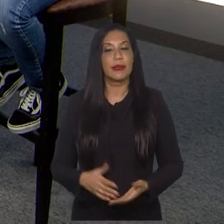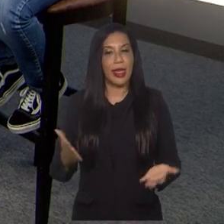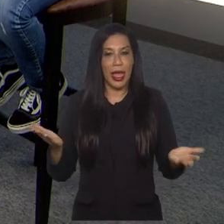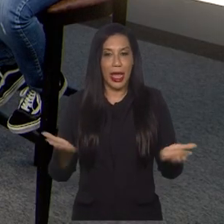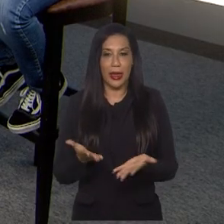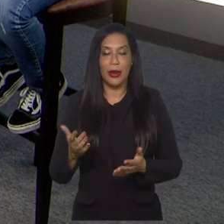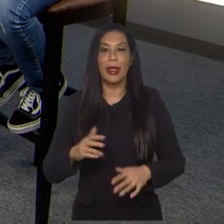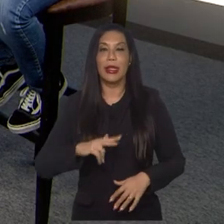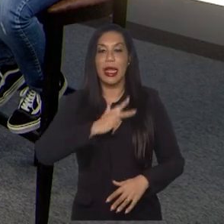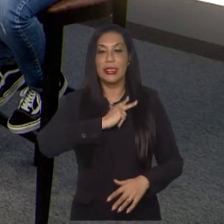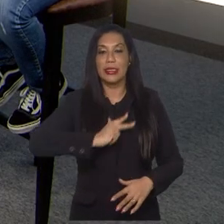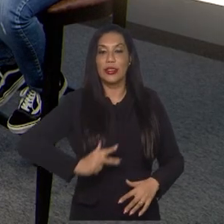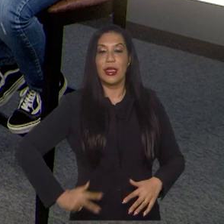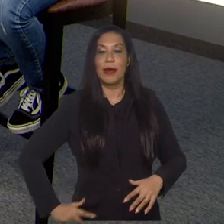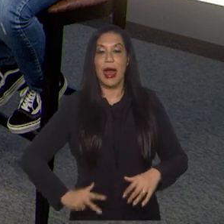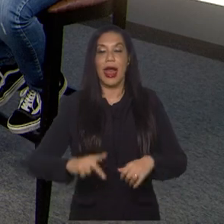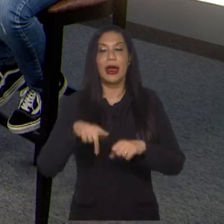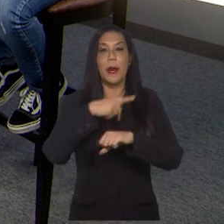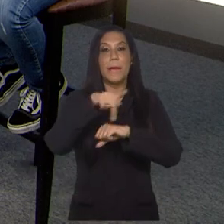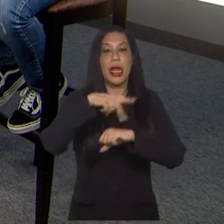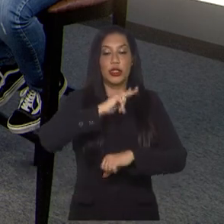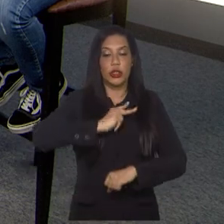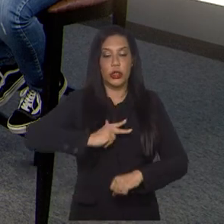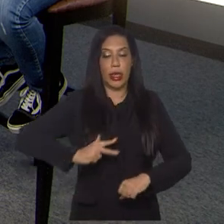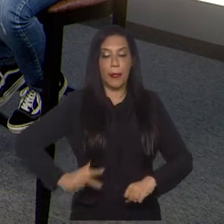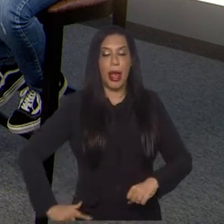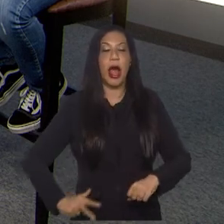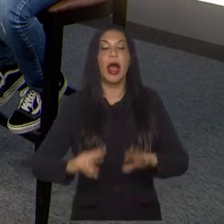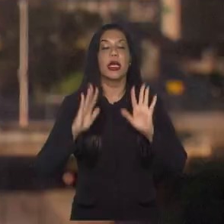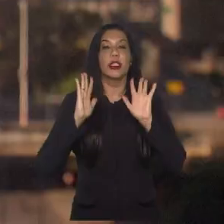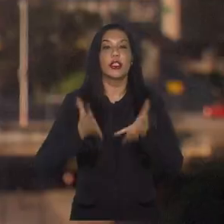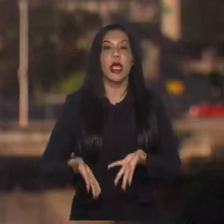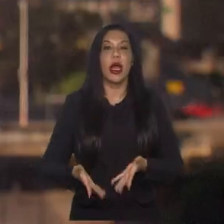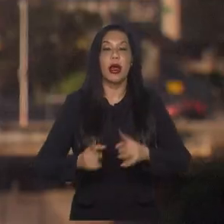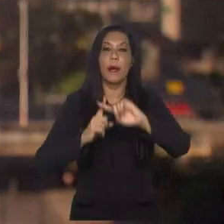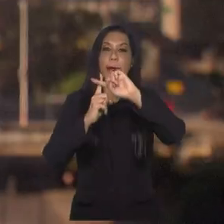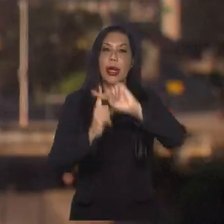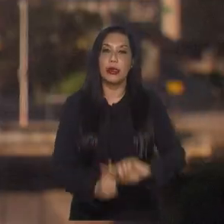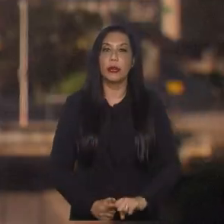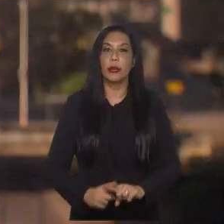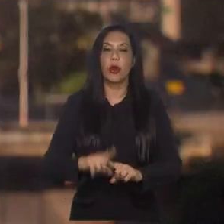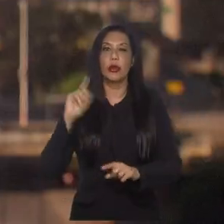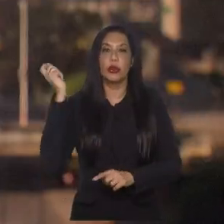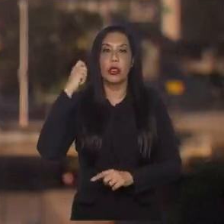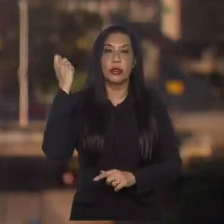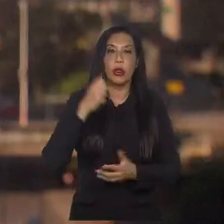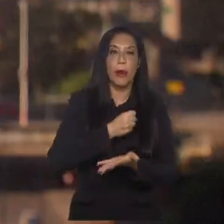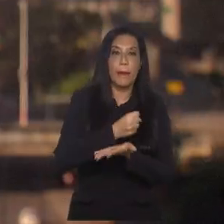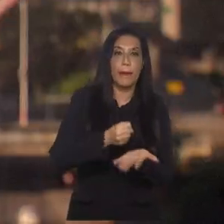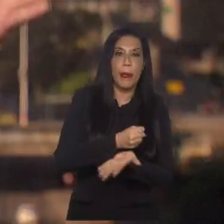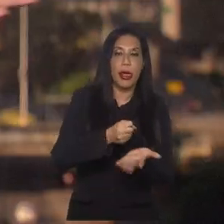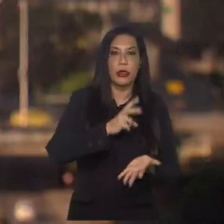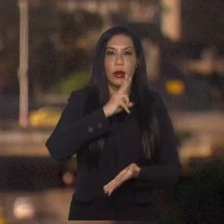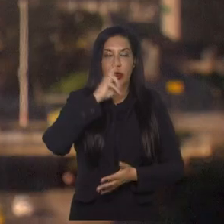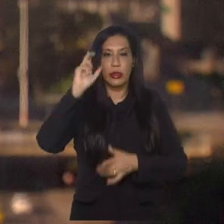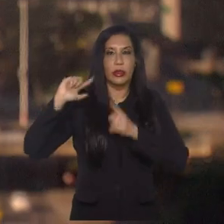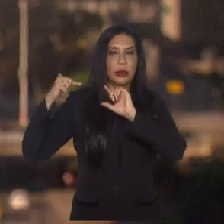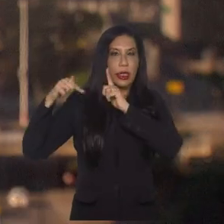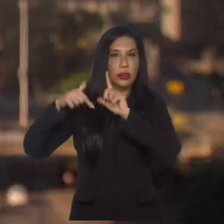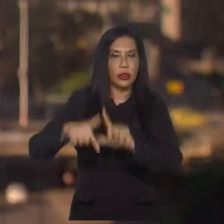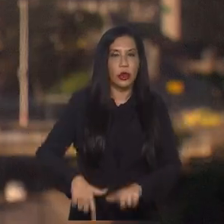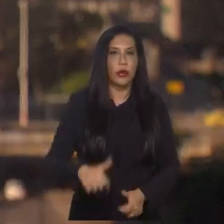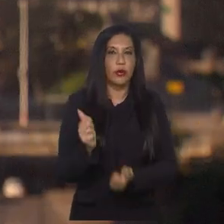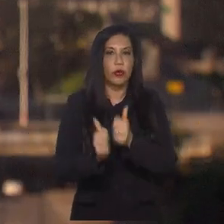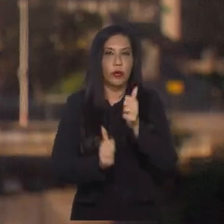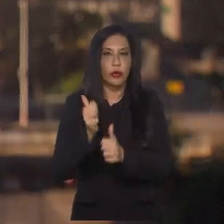menina Dinamarca? Menina Dinamarca que já participou, já tem uma seleção de base muito forte, uhum, tem uma tradição no futebol